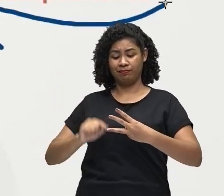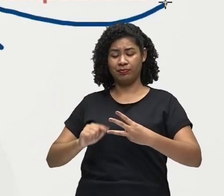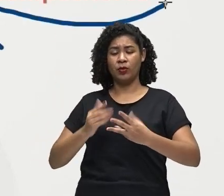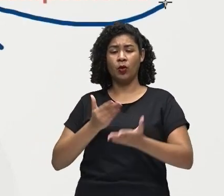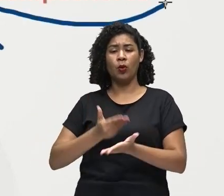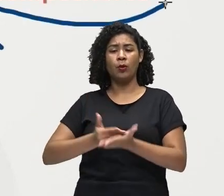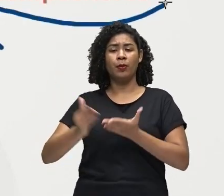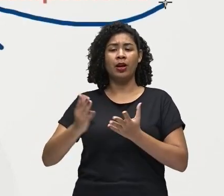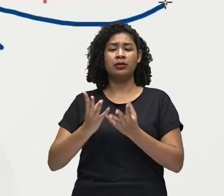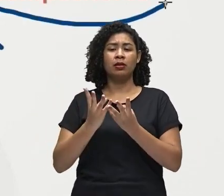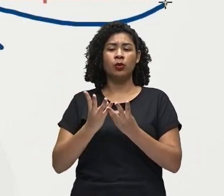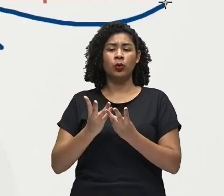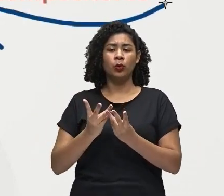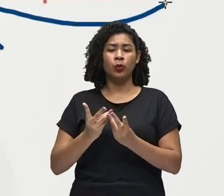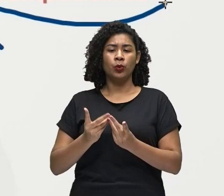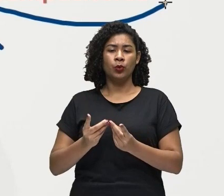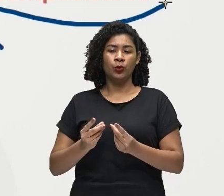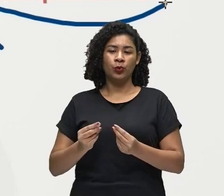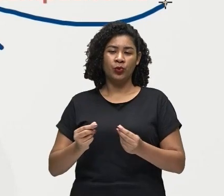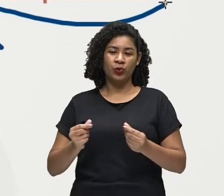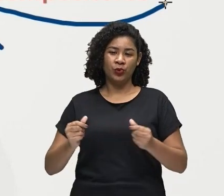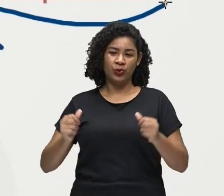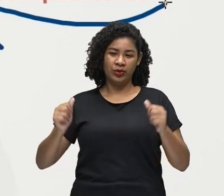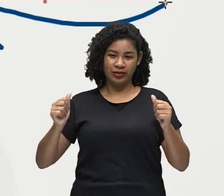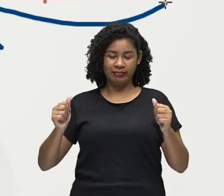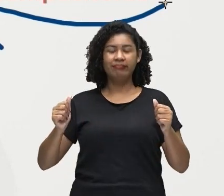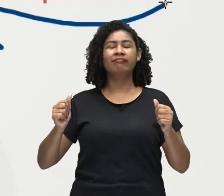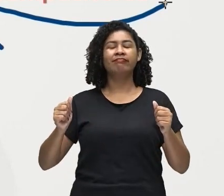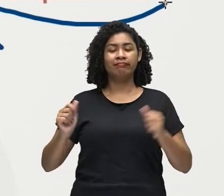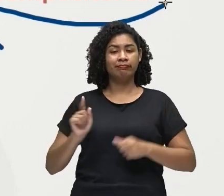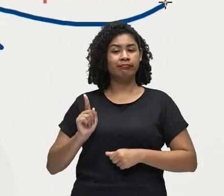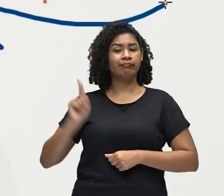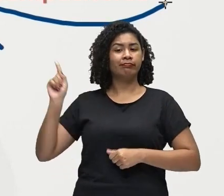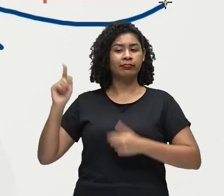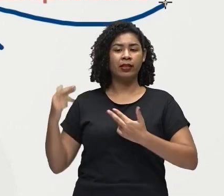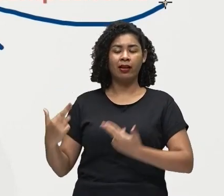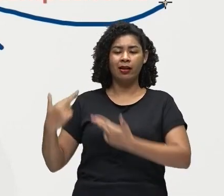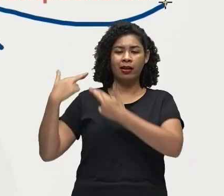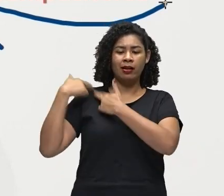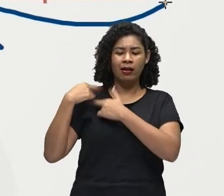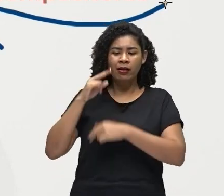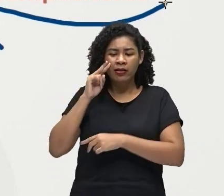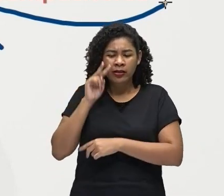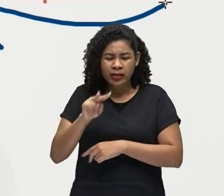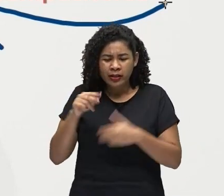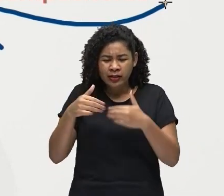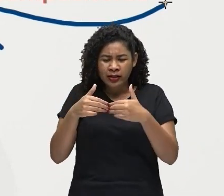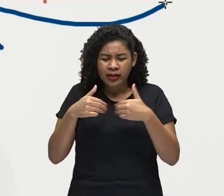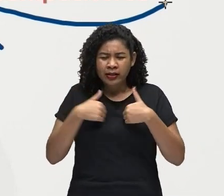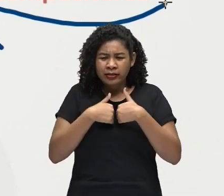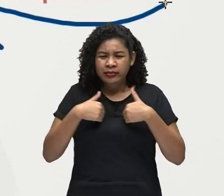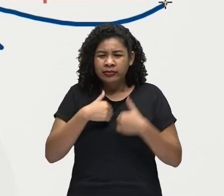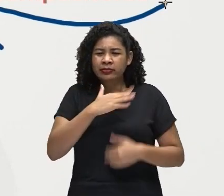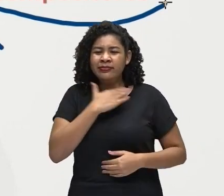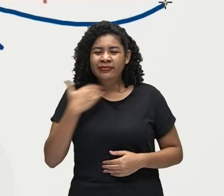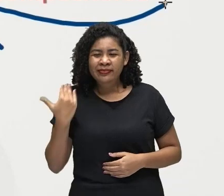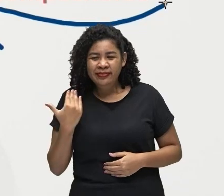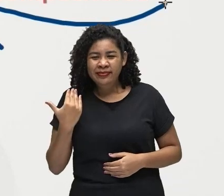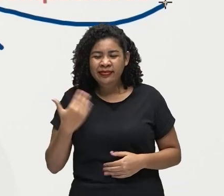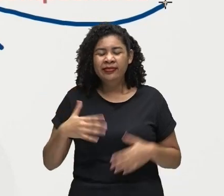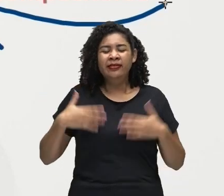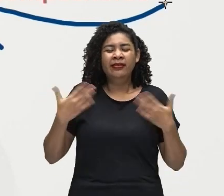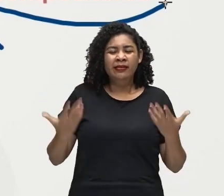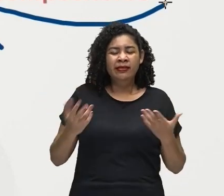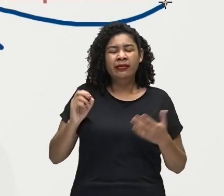vão decompor a matéria morta, né? Eles vão decompor aquele animal que morreu ali, né? Ou pode ser também um vegetal, né?